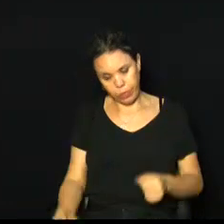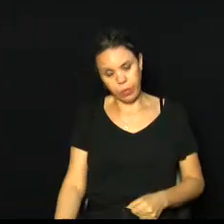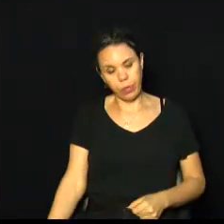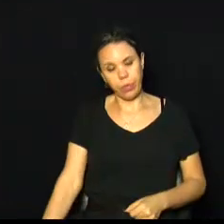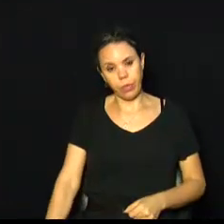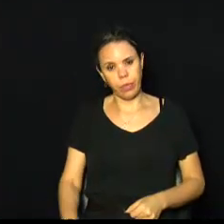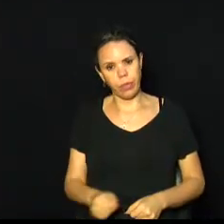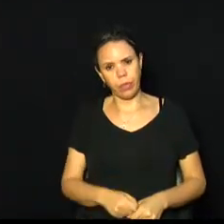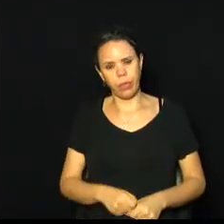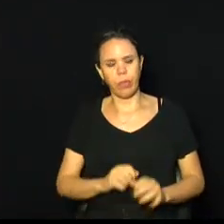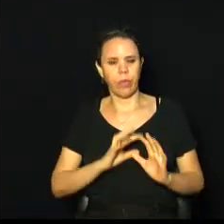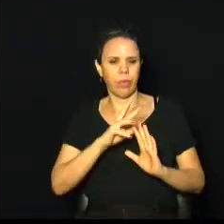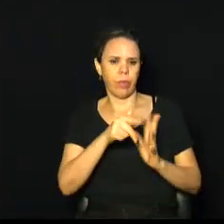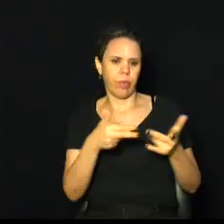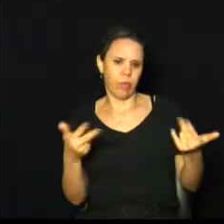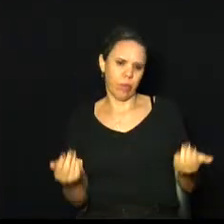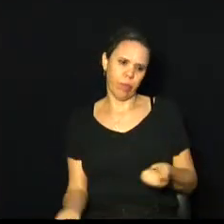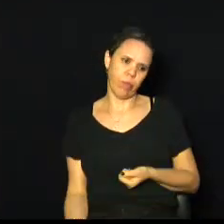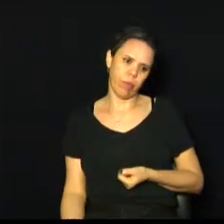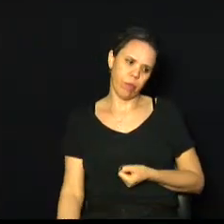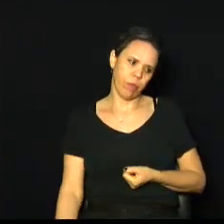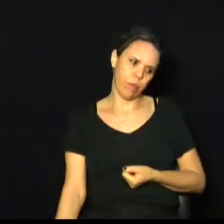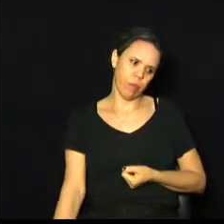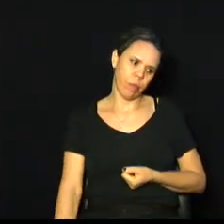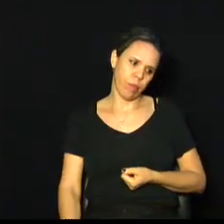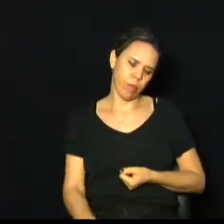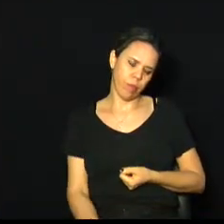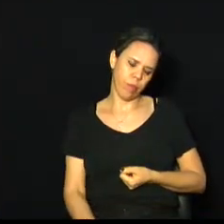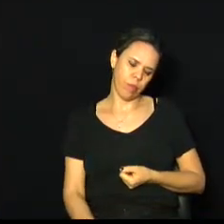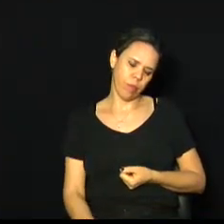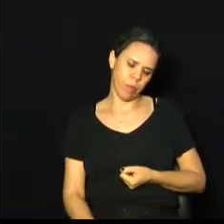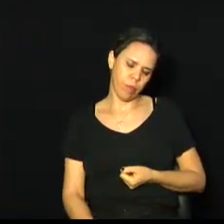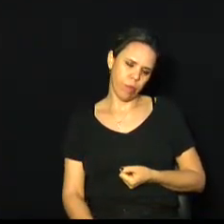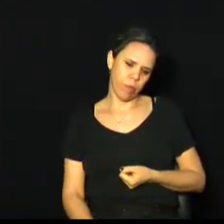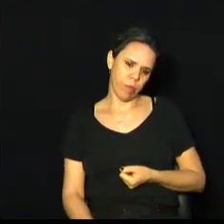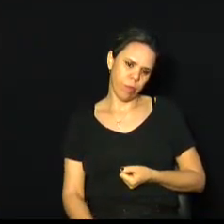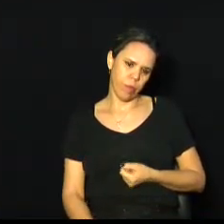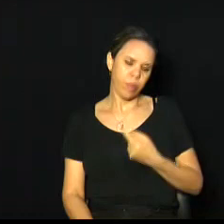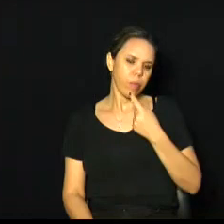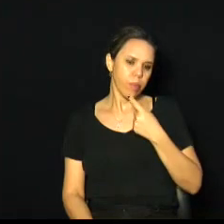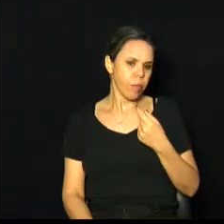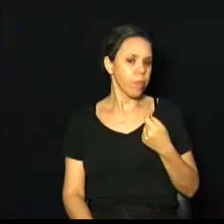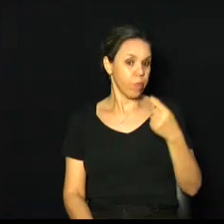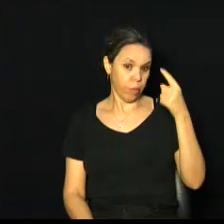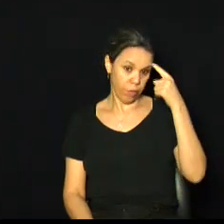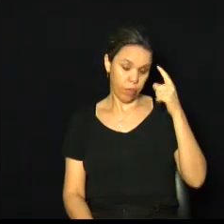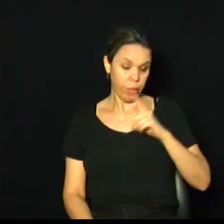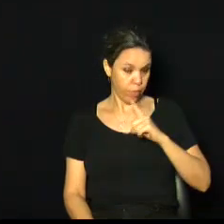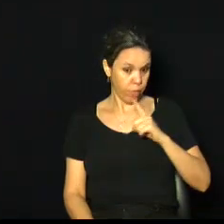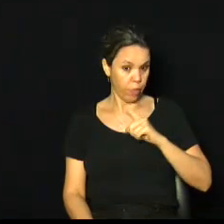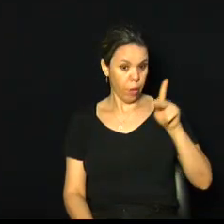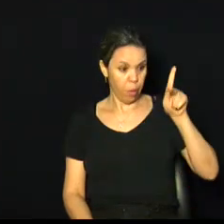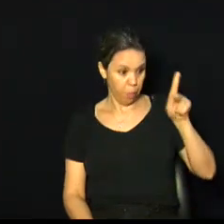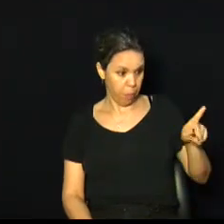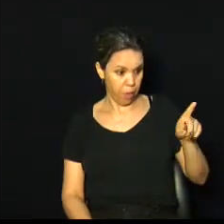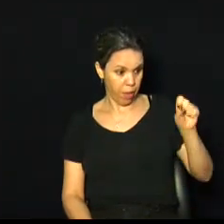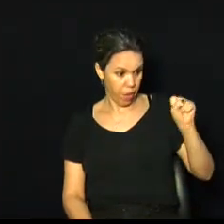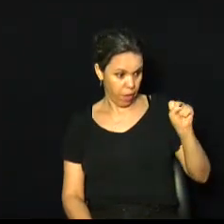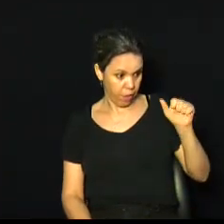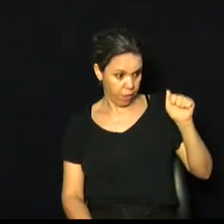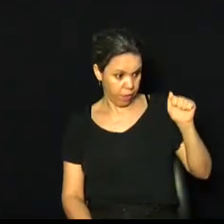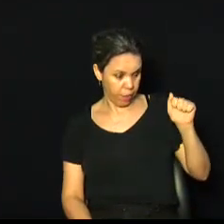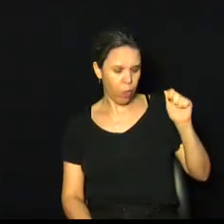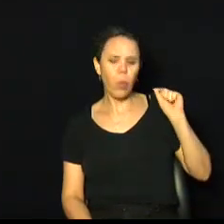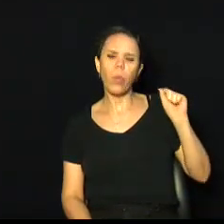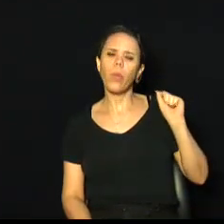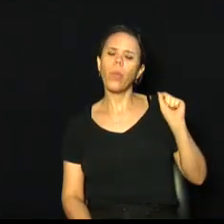agricultura agroecológica, não é? Outra coisa que Campinas também tem, que é o PSA. O que é